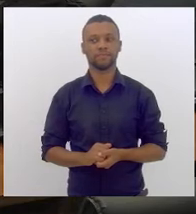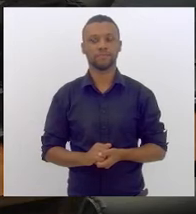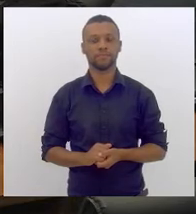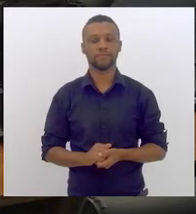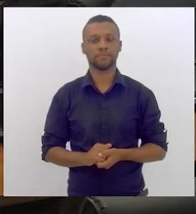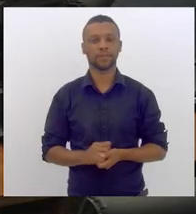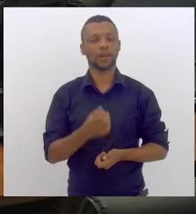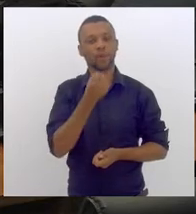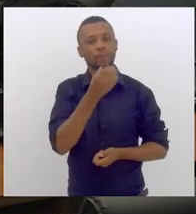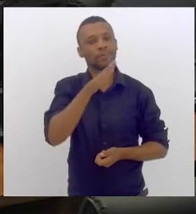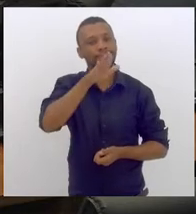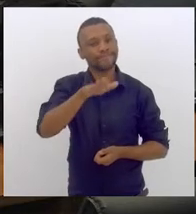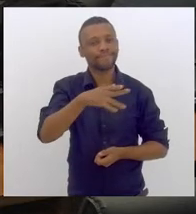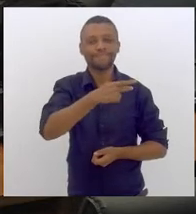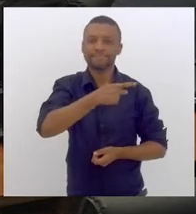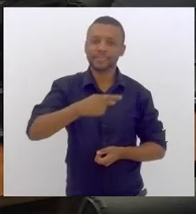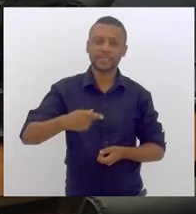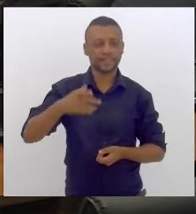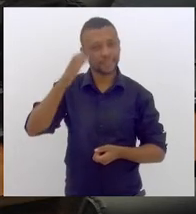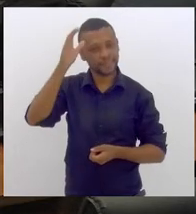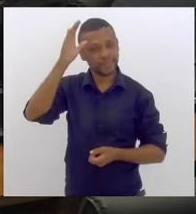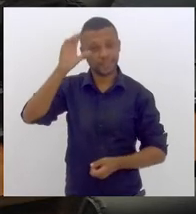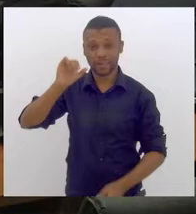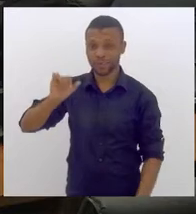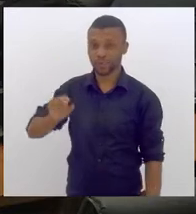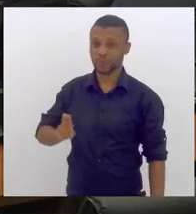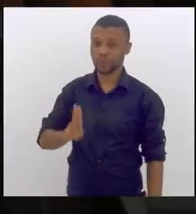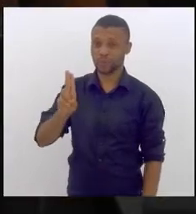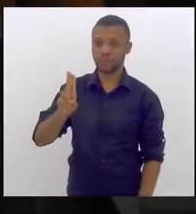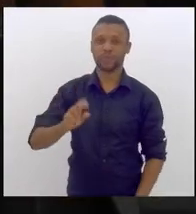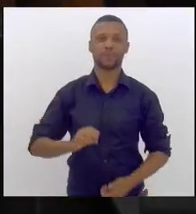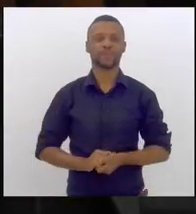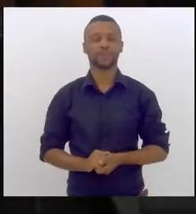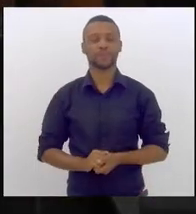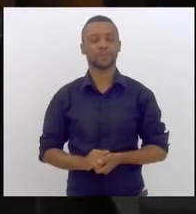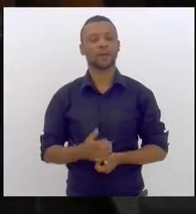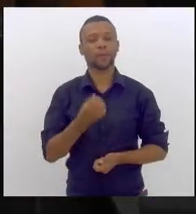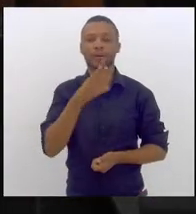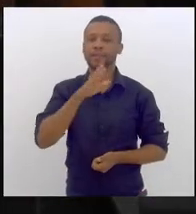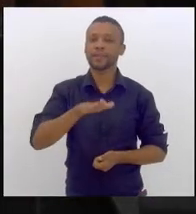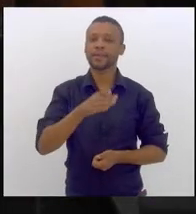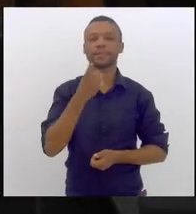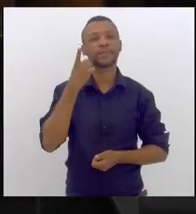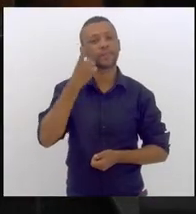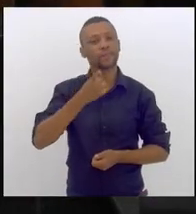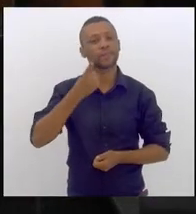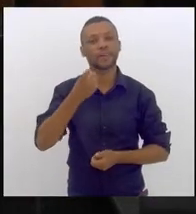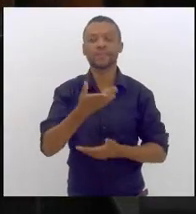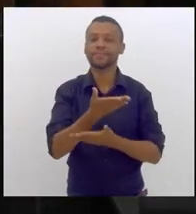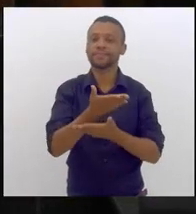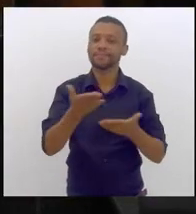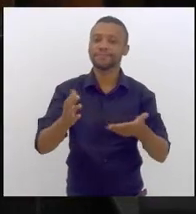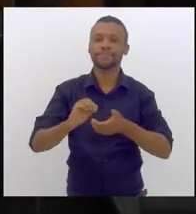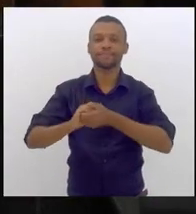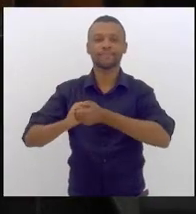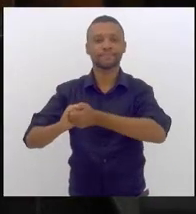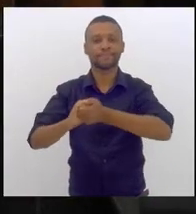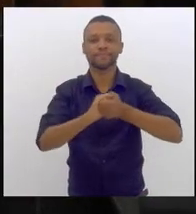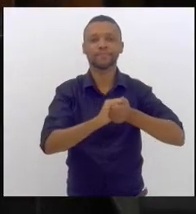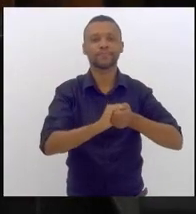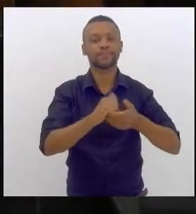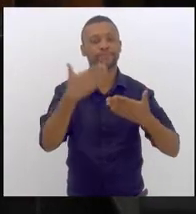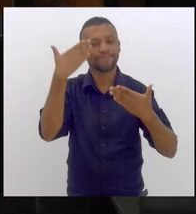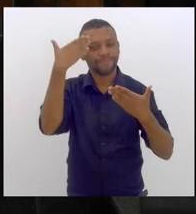Boa tarde, presidenta Tia Ju. Boa tarde, deputadas, deputados. Queria agradecer